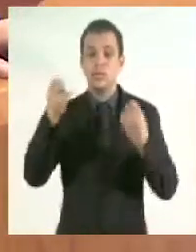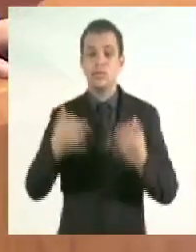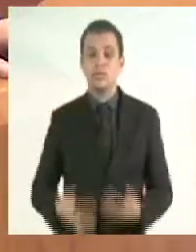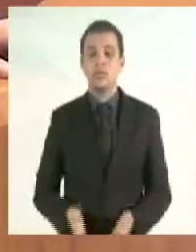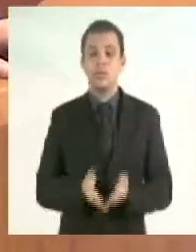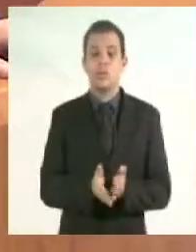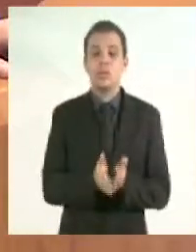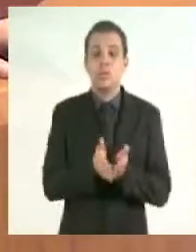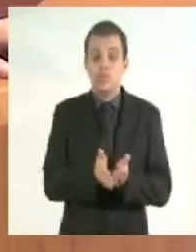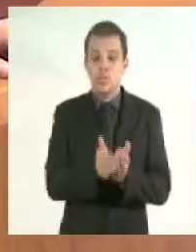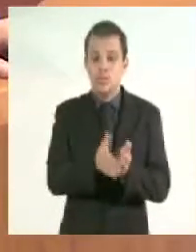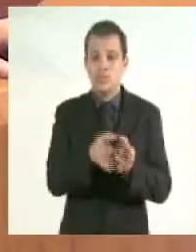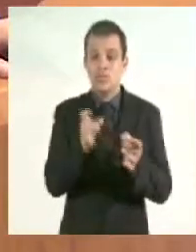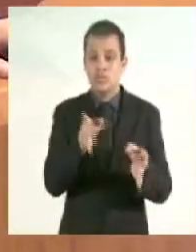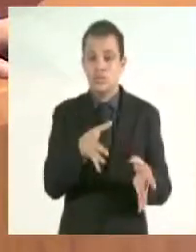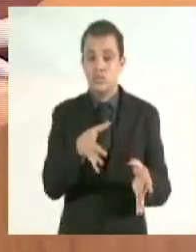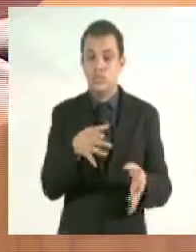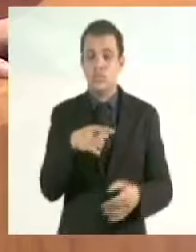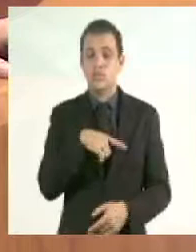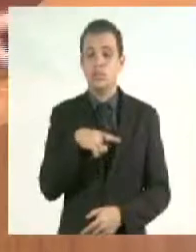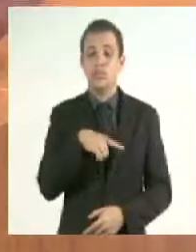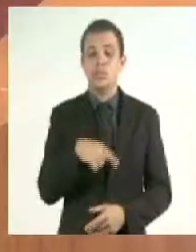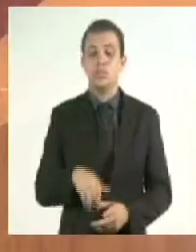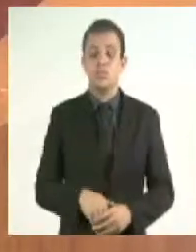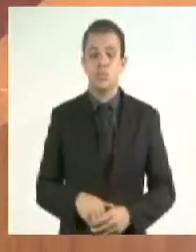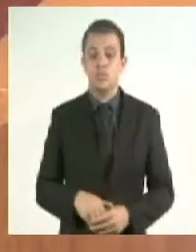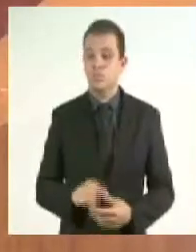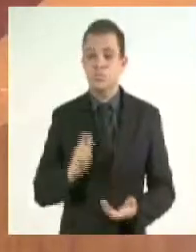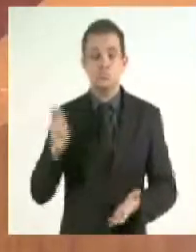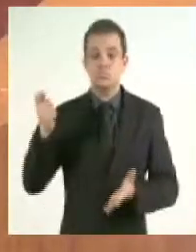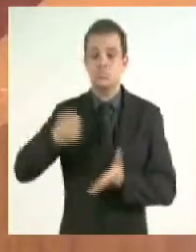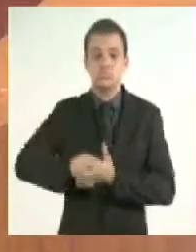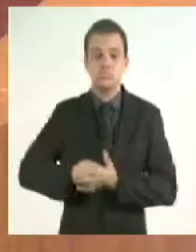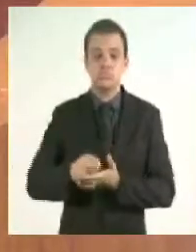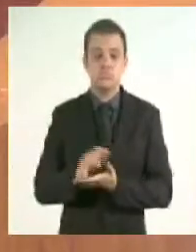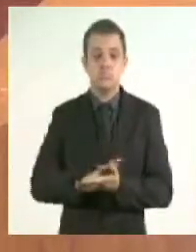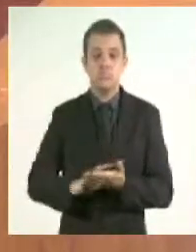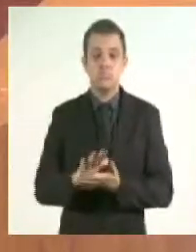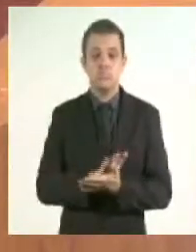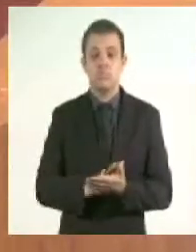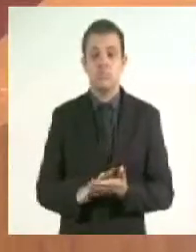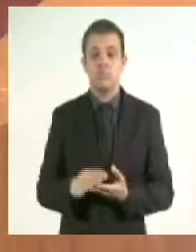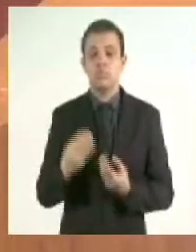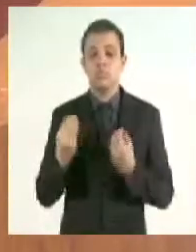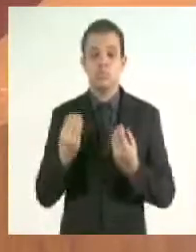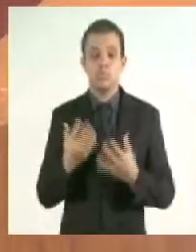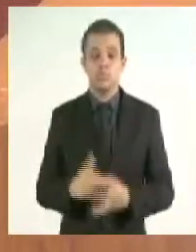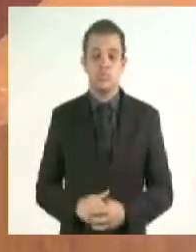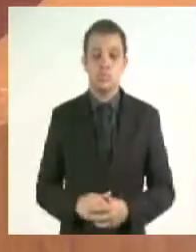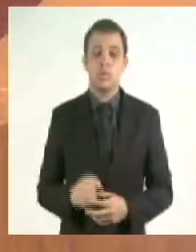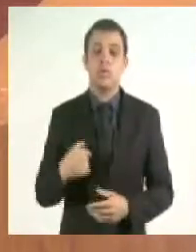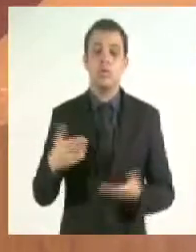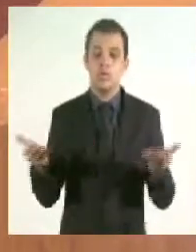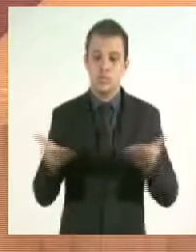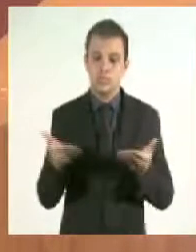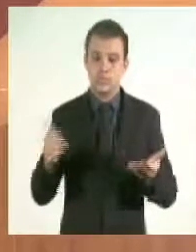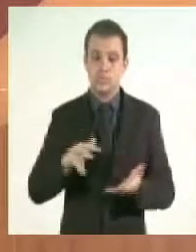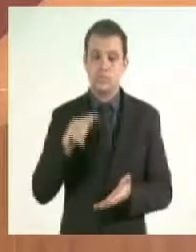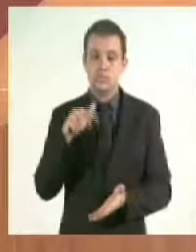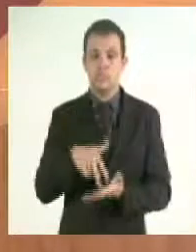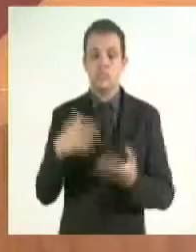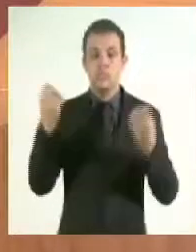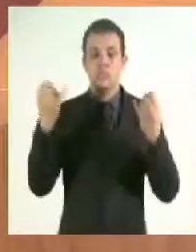porque já que é uma instituição privada, e eles não têm aonde recorrer. Então, ia subir hoje aqui para falar sobre esse